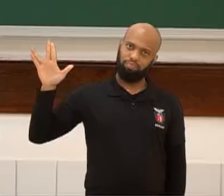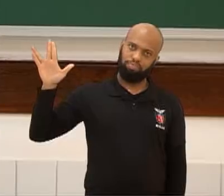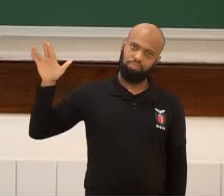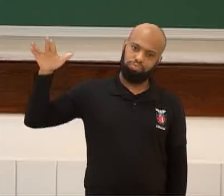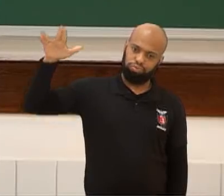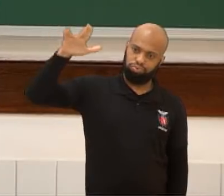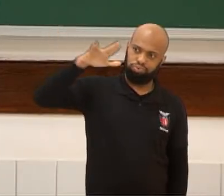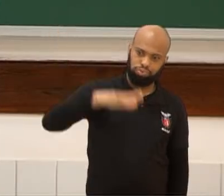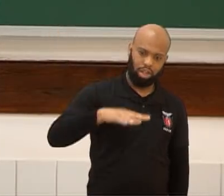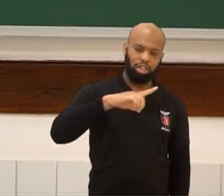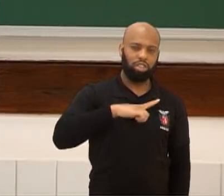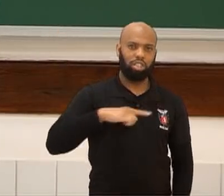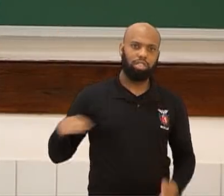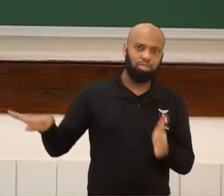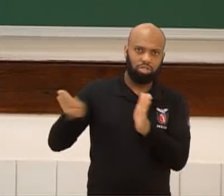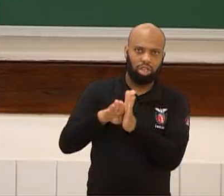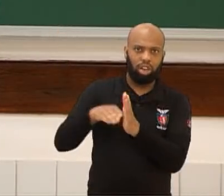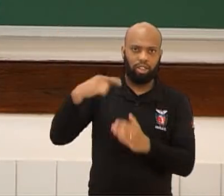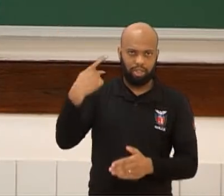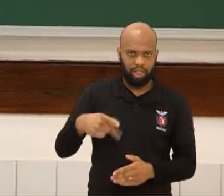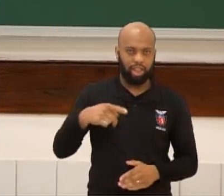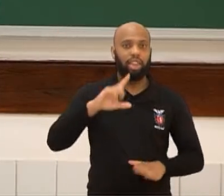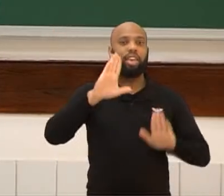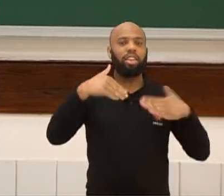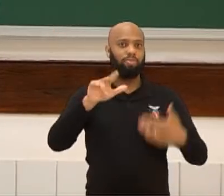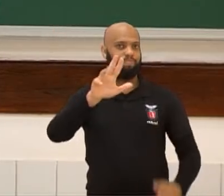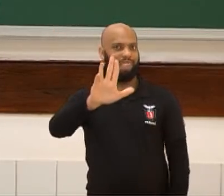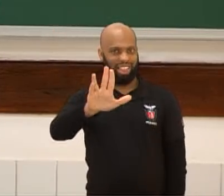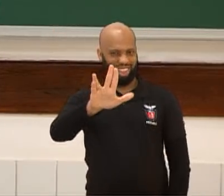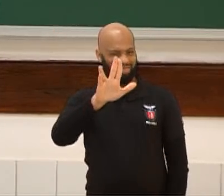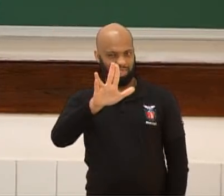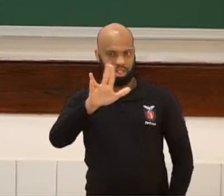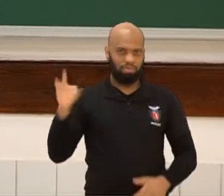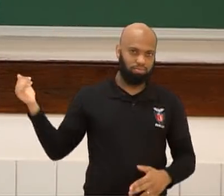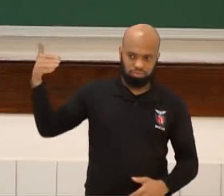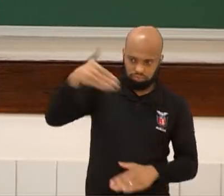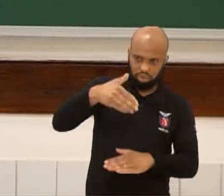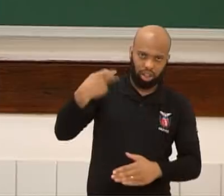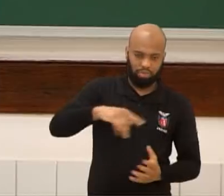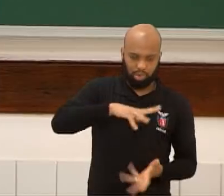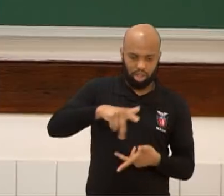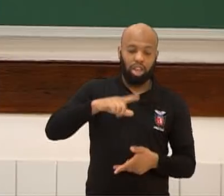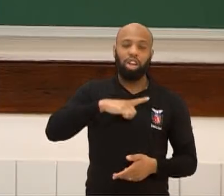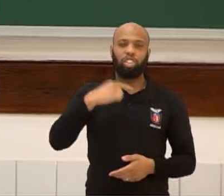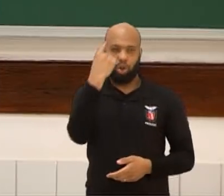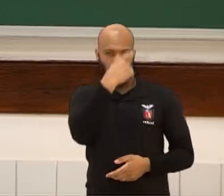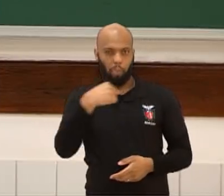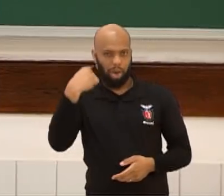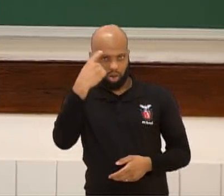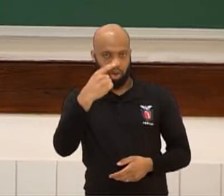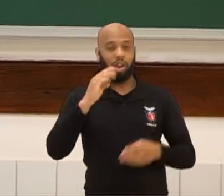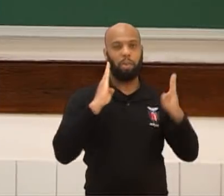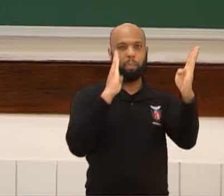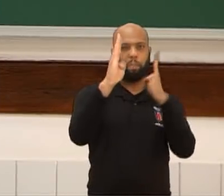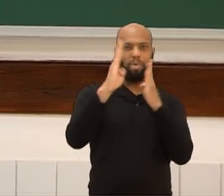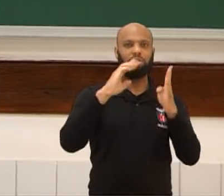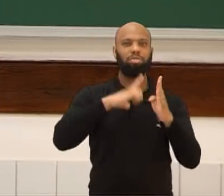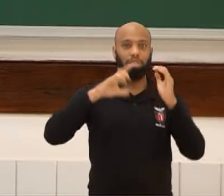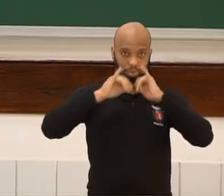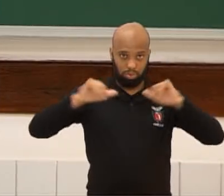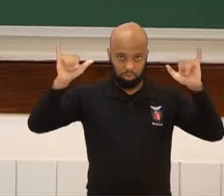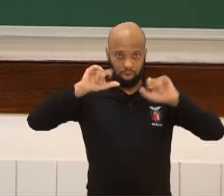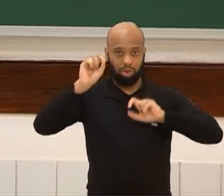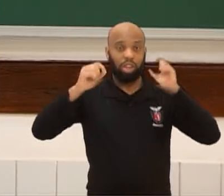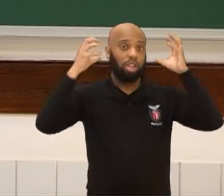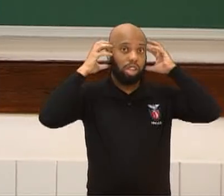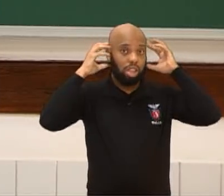que acontece? Essa transmissão ela durou aproximadamente 1 hora. Esse período em que a transmissão acontecia, as